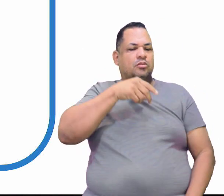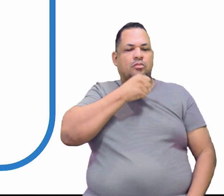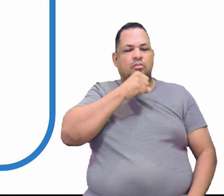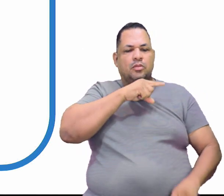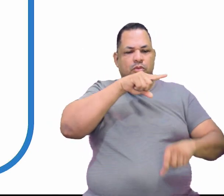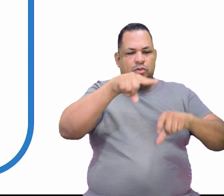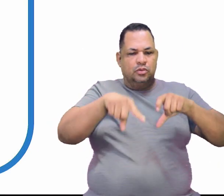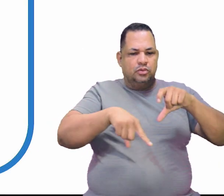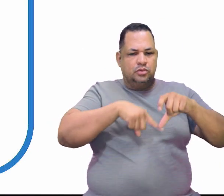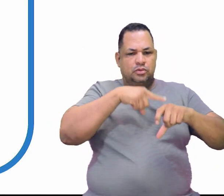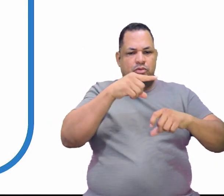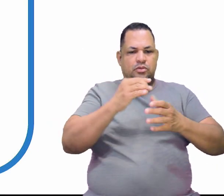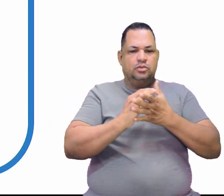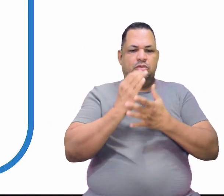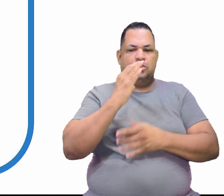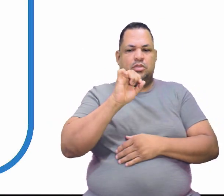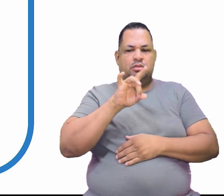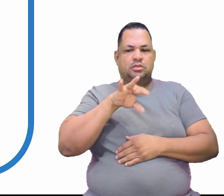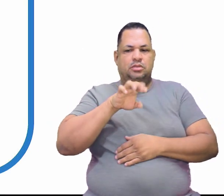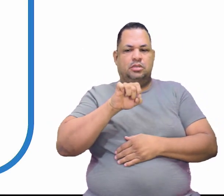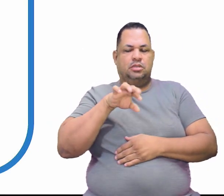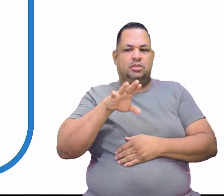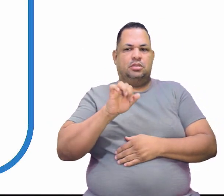ciclo da caceterita,